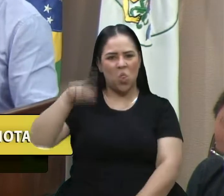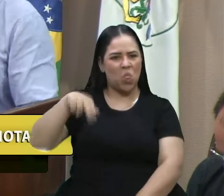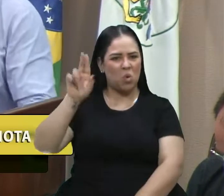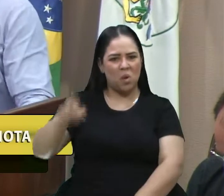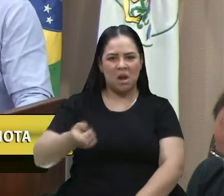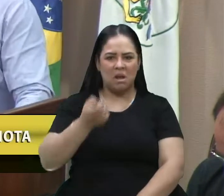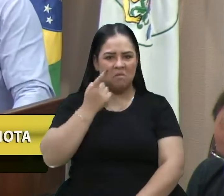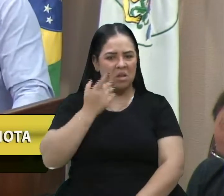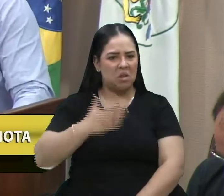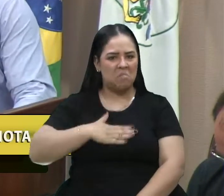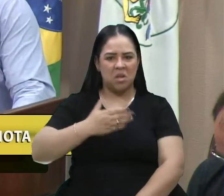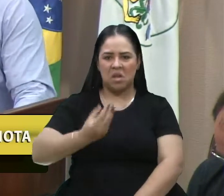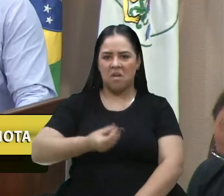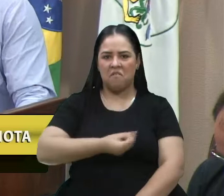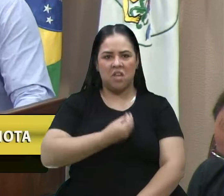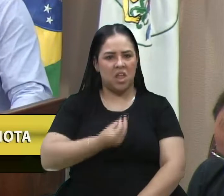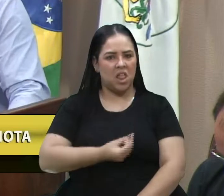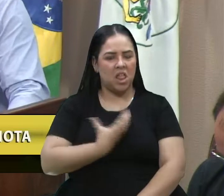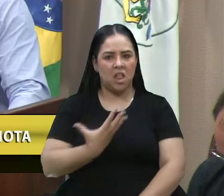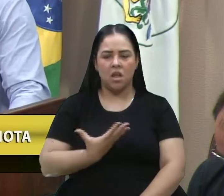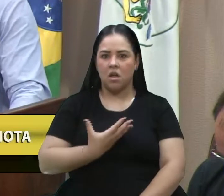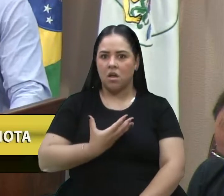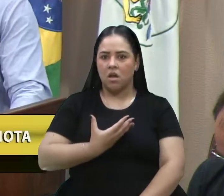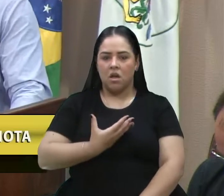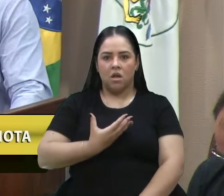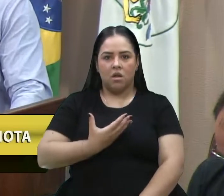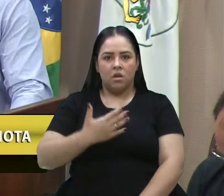que vejo um absurdo como esse.